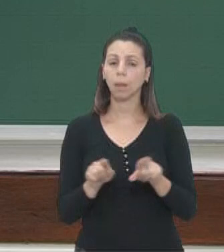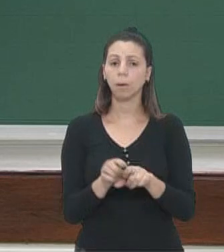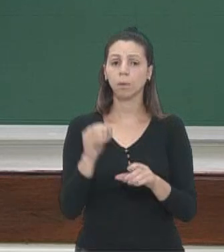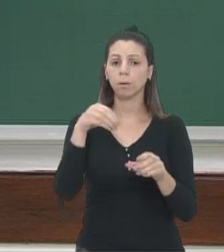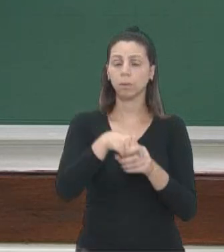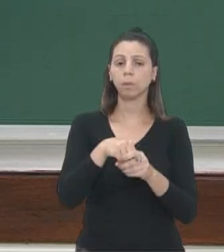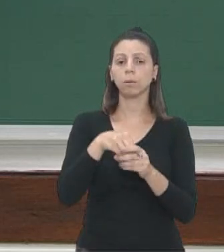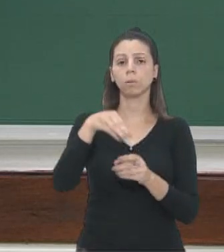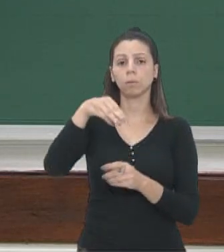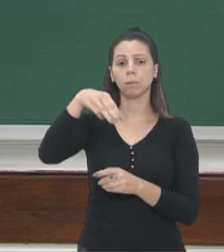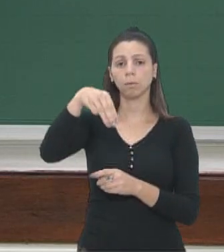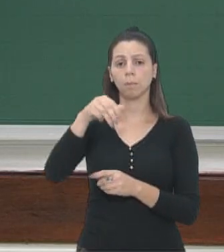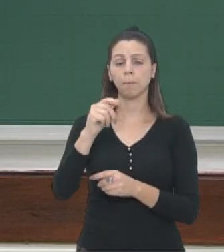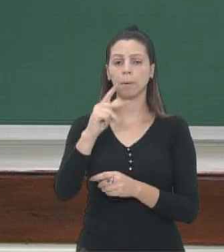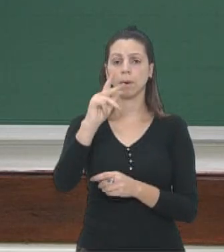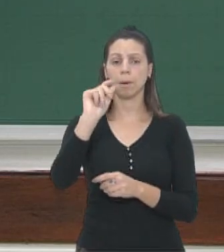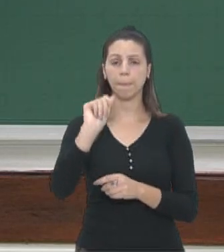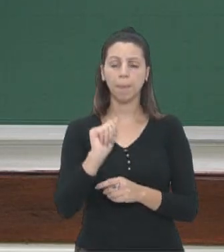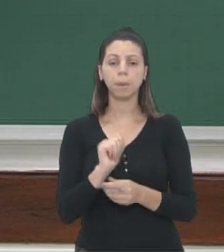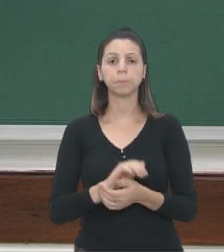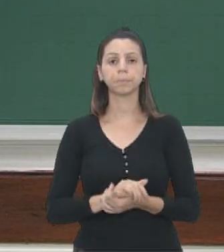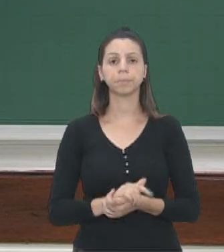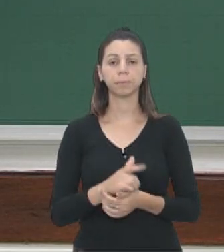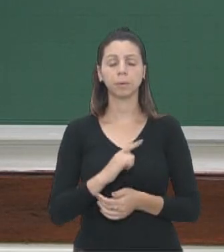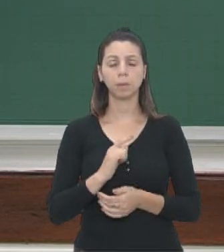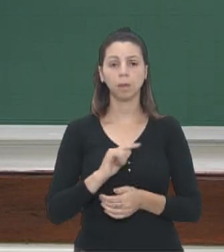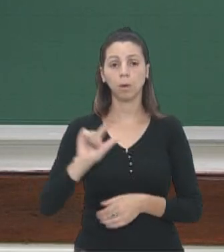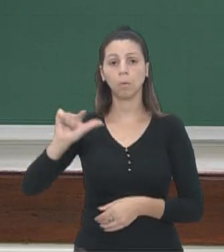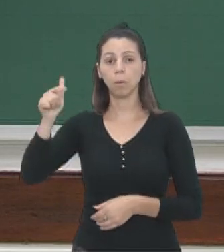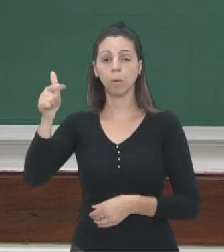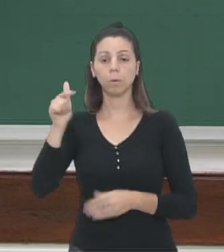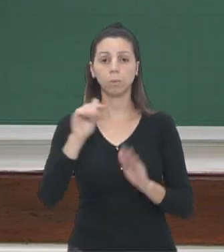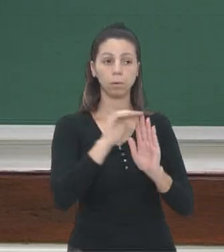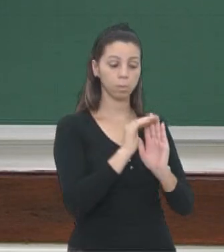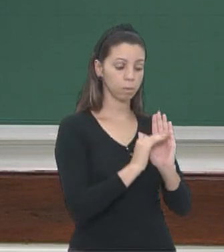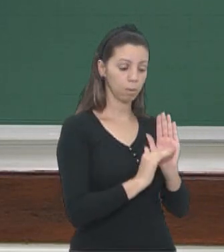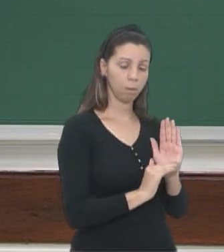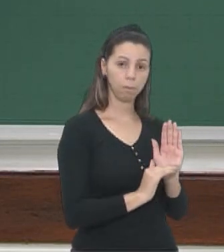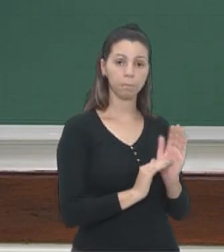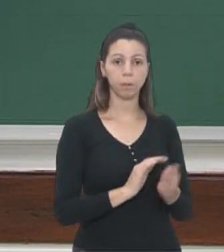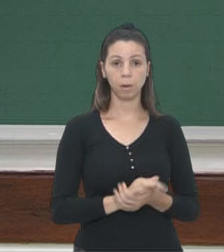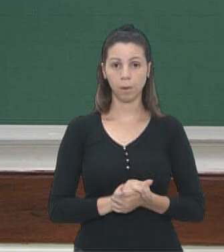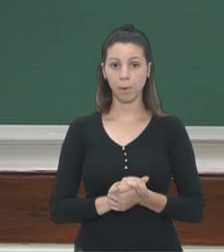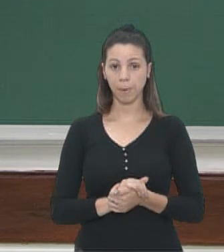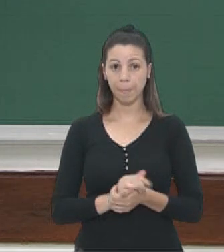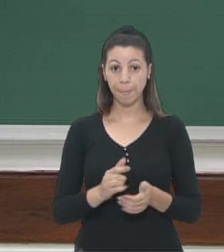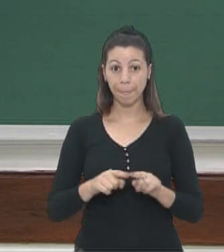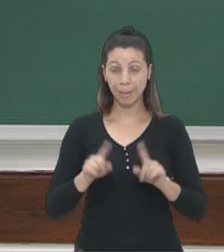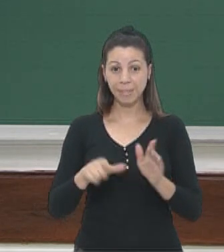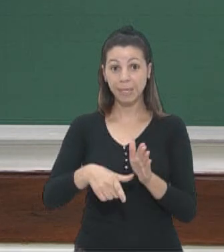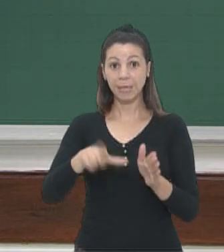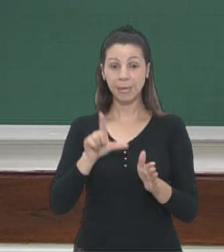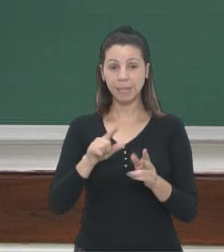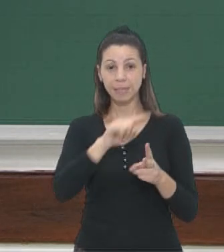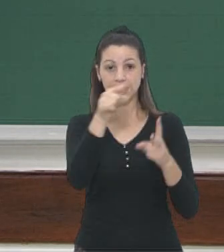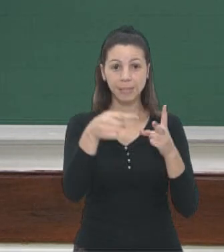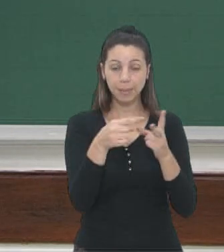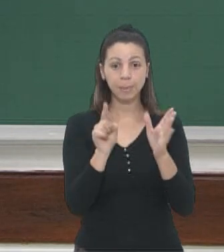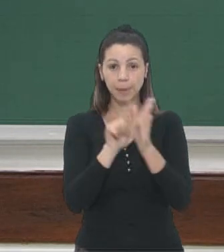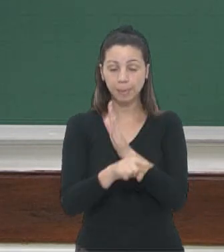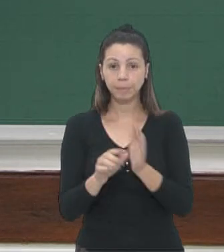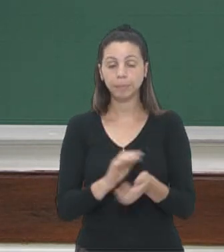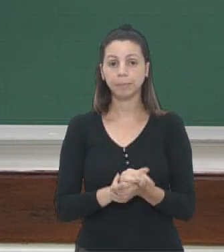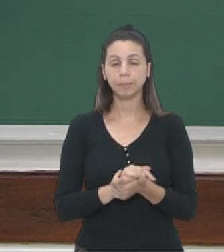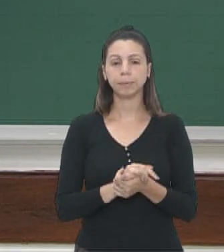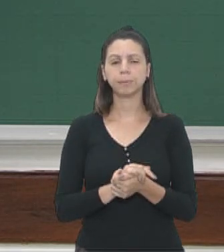nós temos outros elementos. Mas antes que tratemos dos outros elementos, nós vamos para o nosso segundo quiz. Olha ali, ó. Indique a alternativa